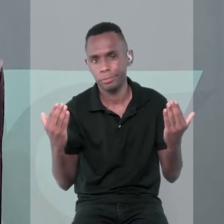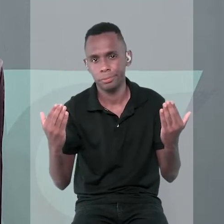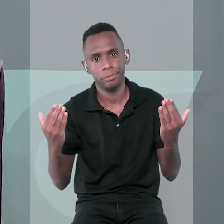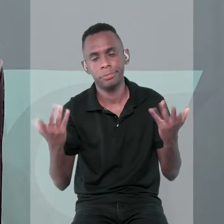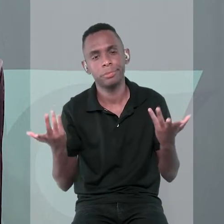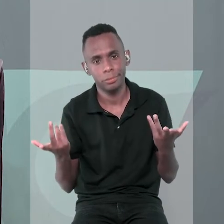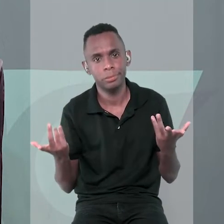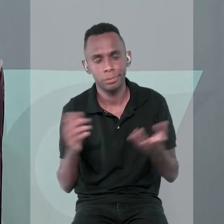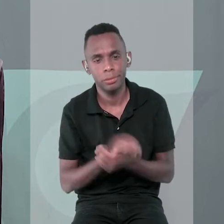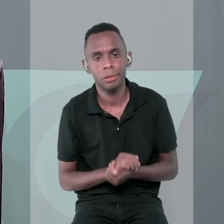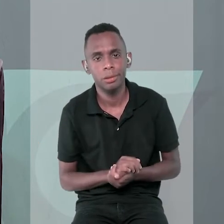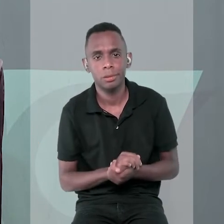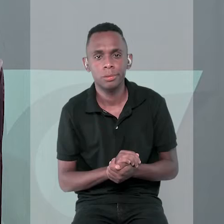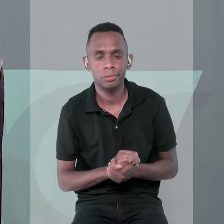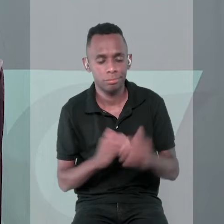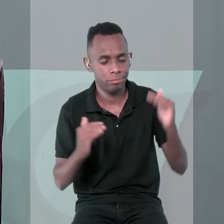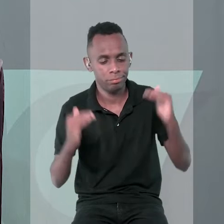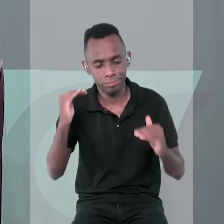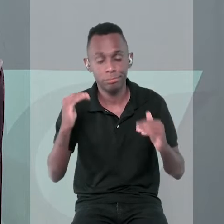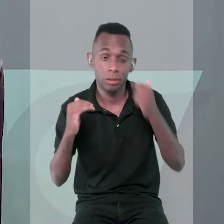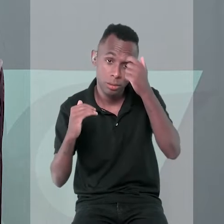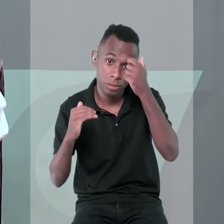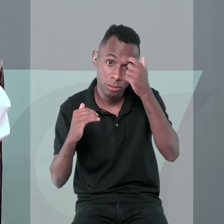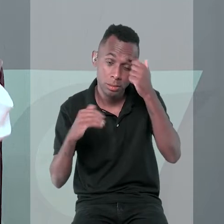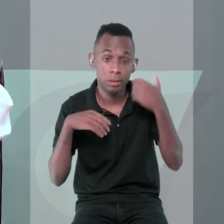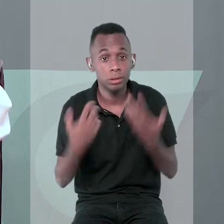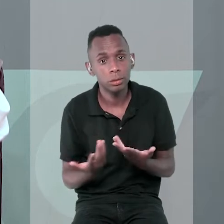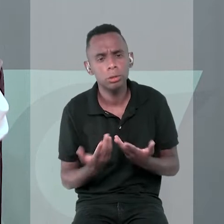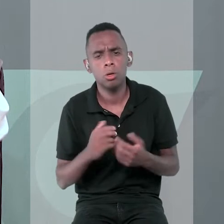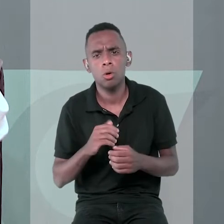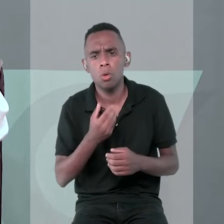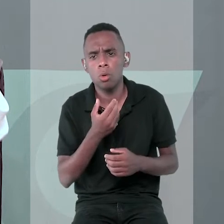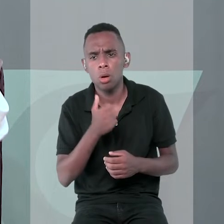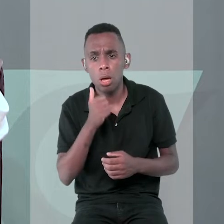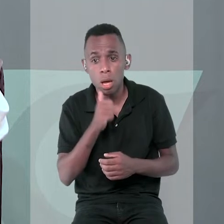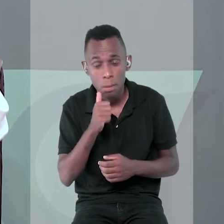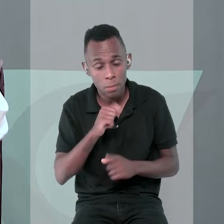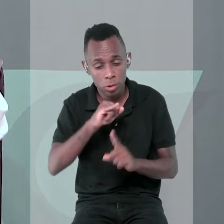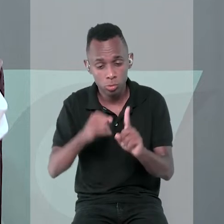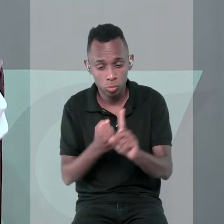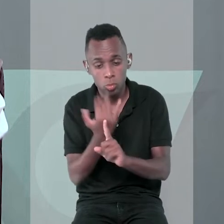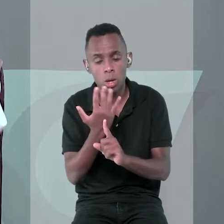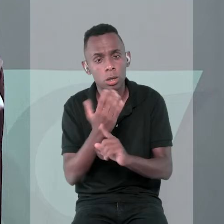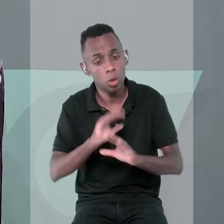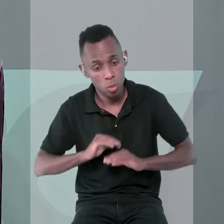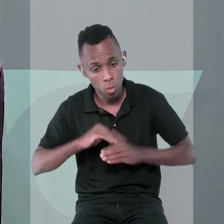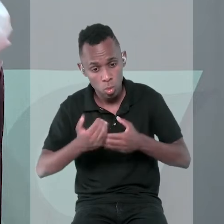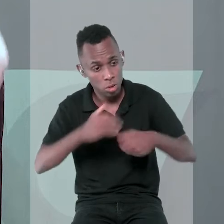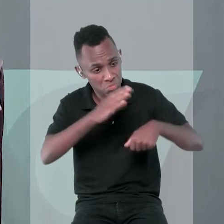realmente deixava muito a desejar. Então, ela que encorajou ele, inclusive, a